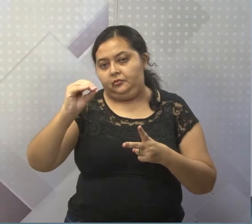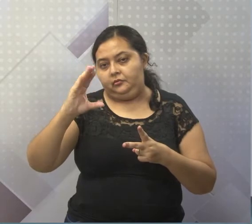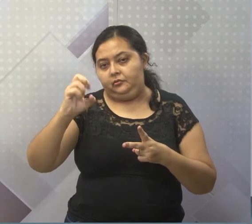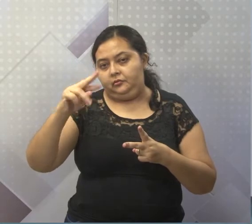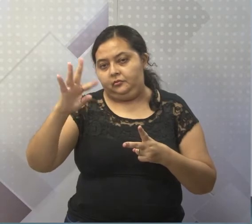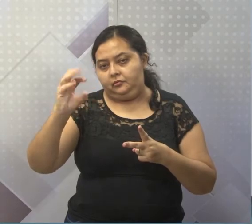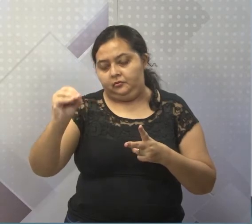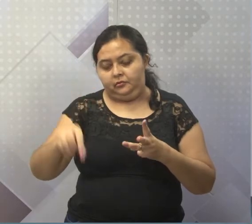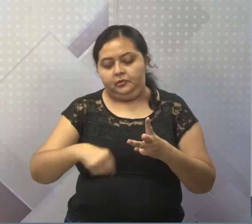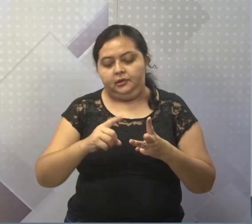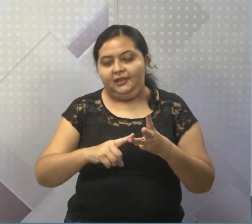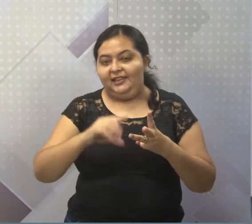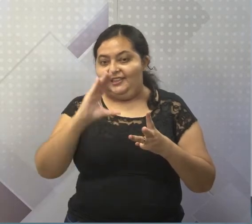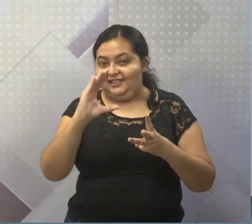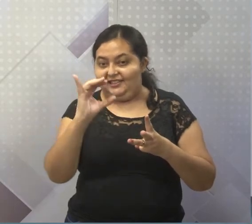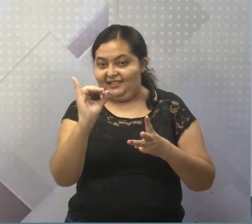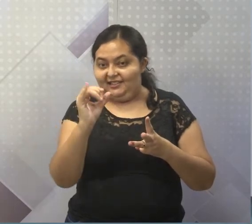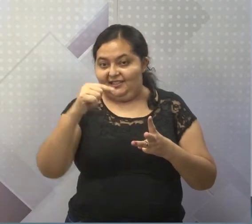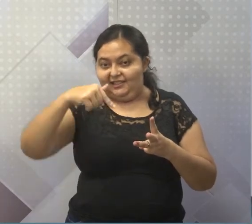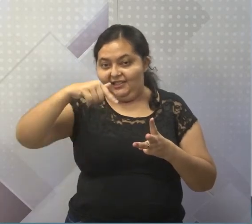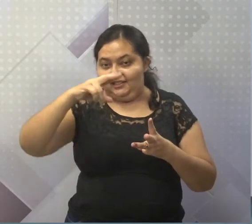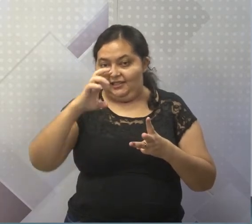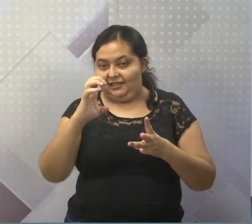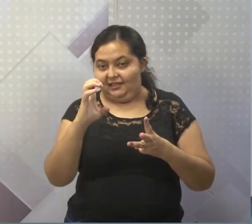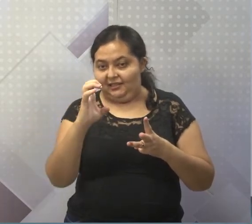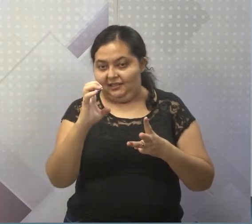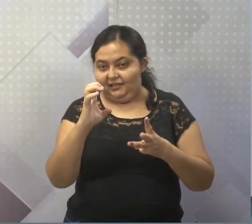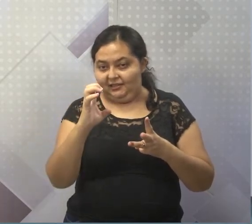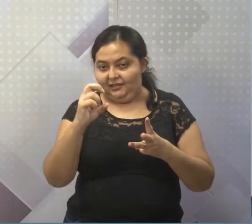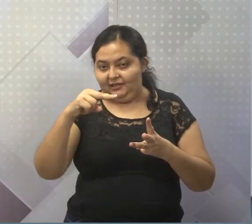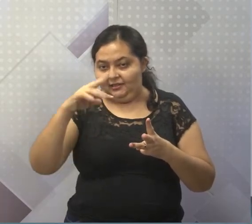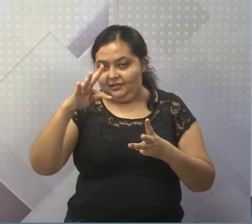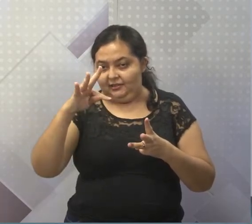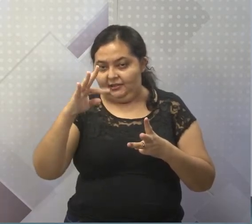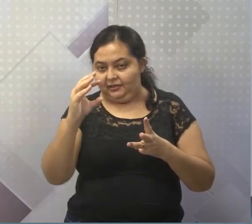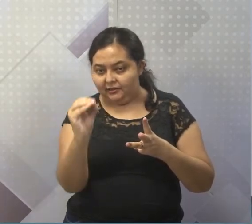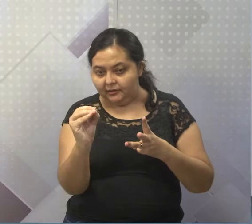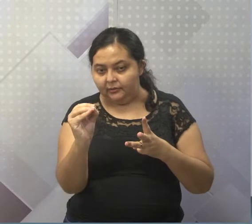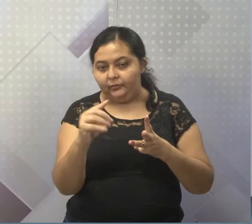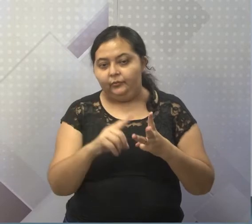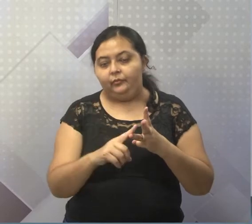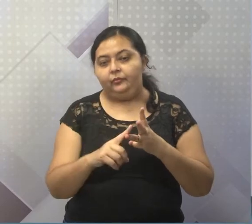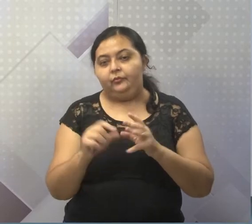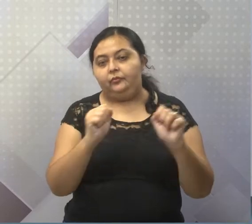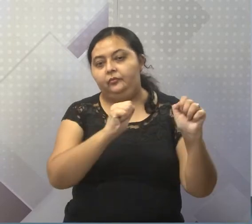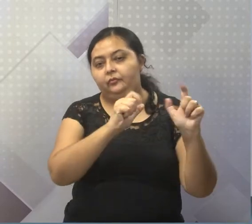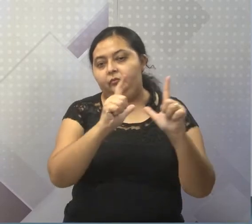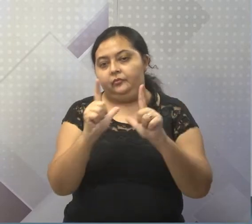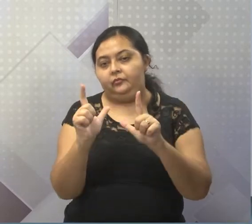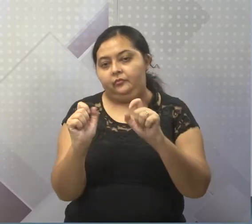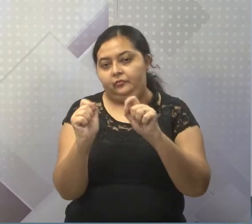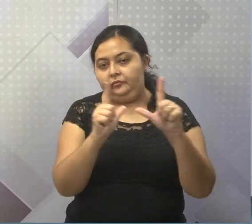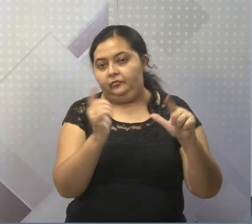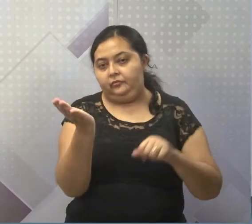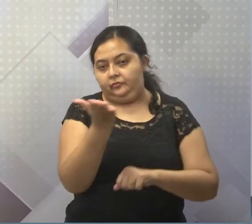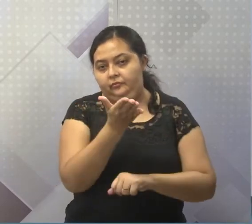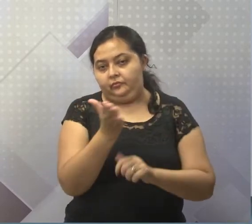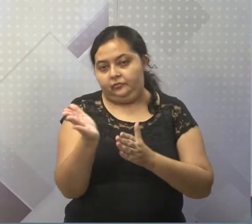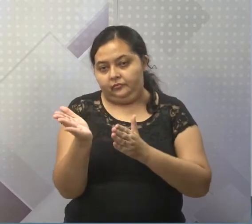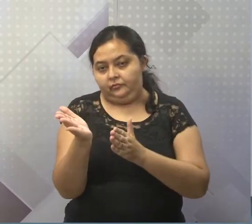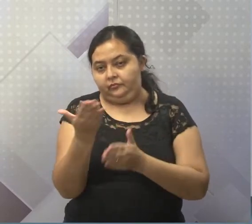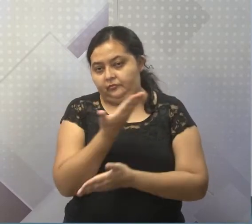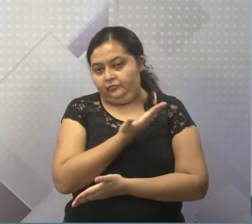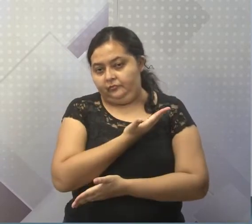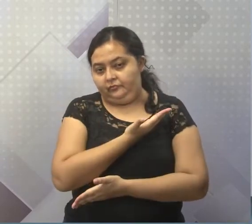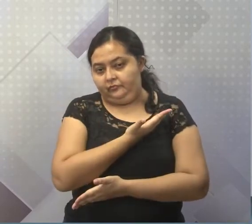cq50 112br você tinha entendido a gente vai para o próximo slide falando também da cidade de Florença